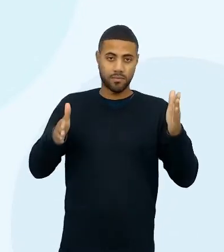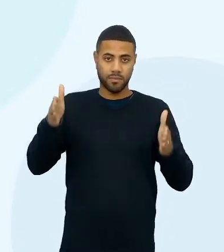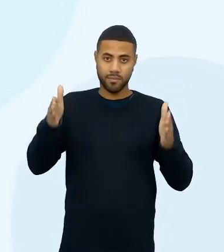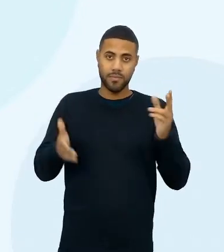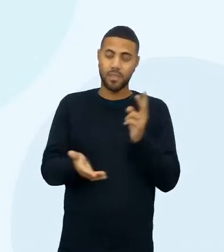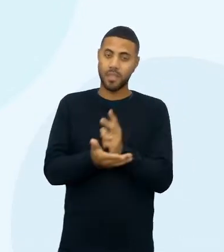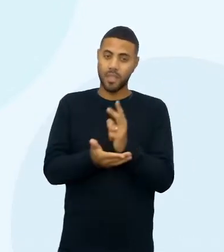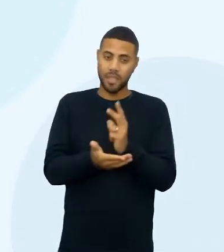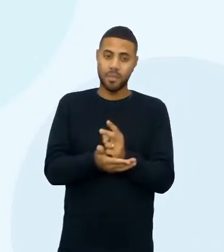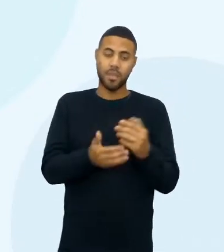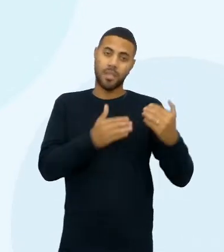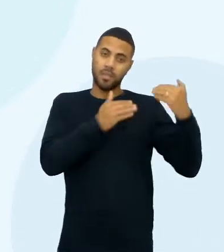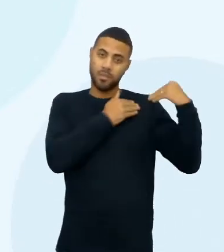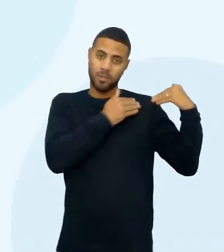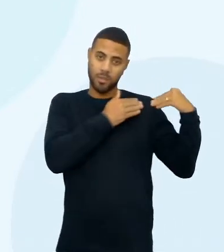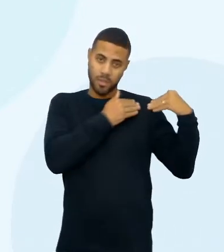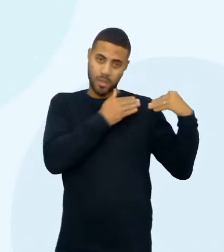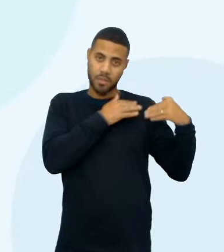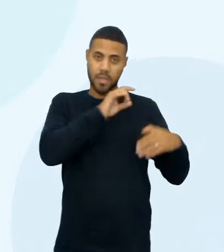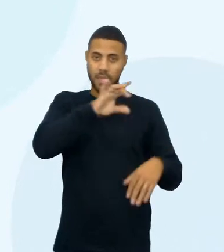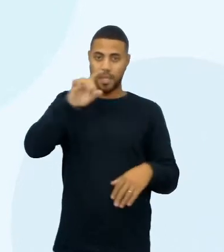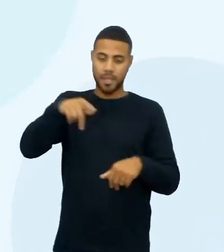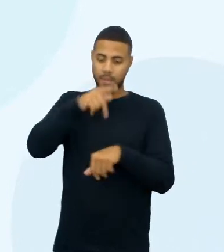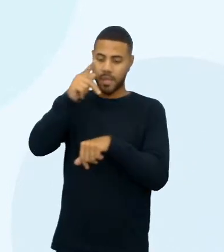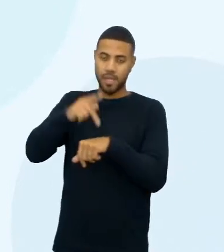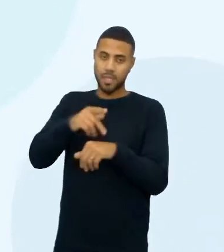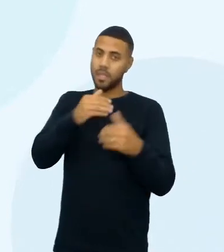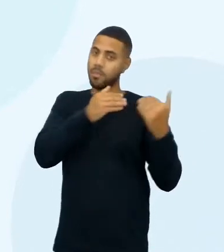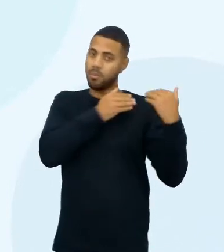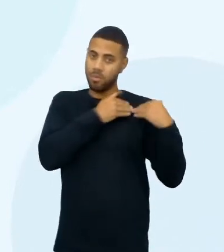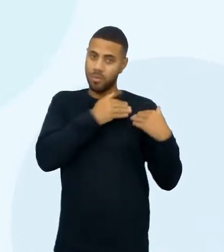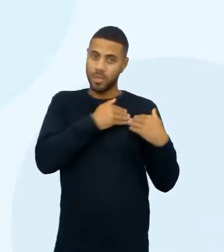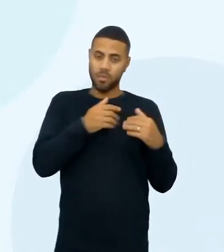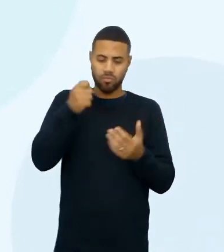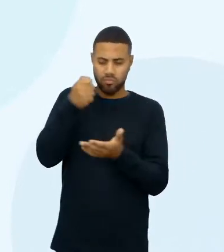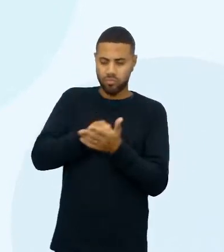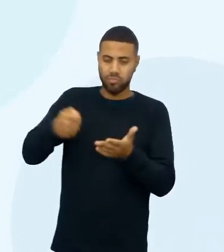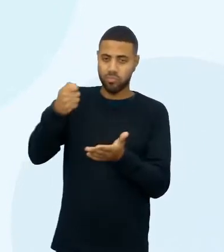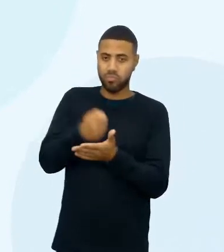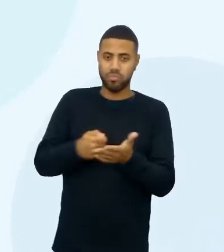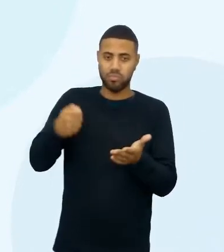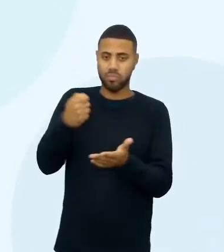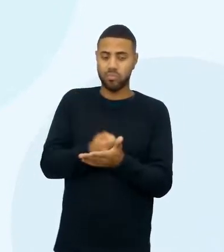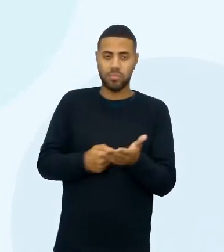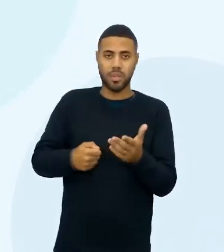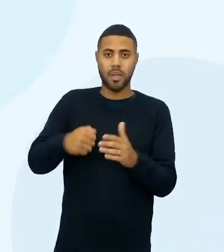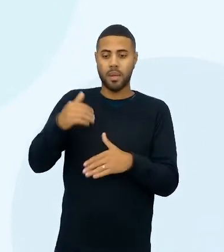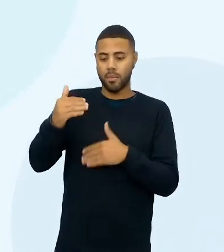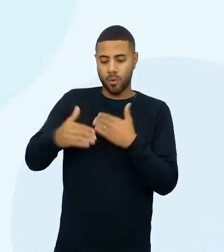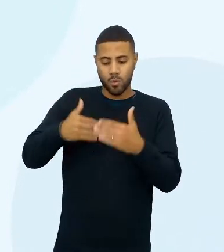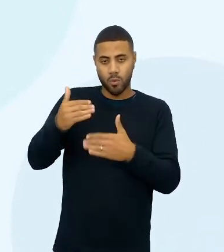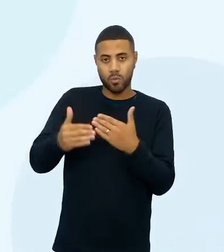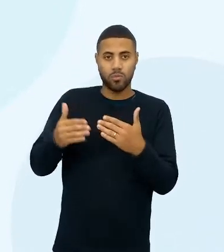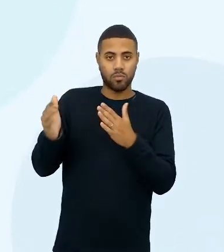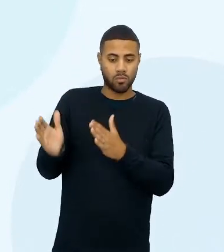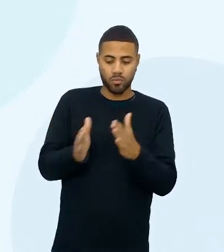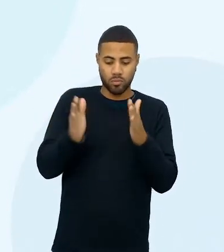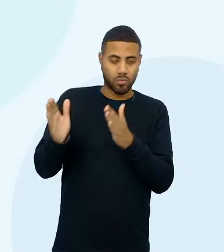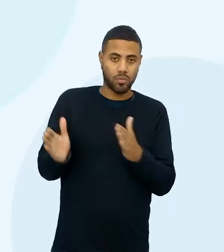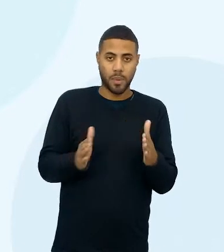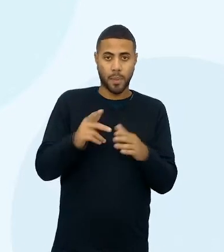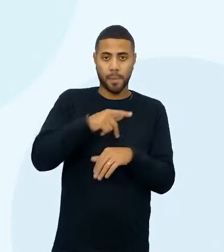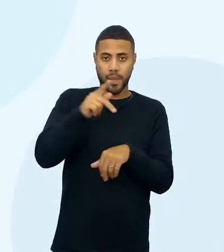produção responsáveis, ou seja, implementar o plano decenal de programas sobre a produção e consumo sustentáveis, com